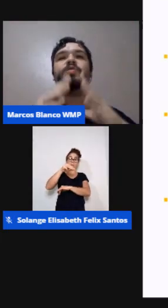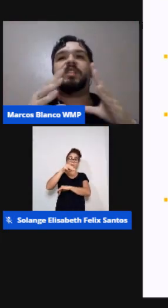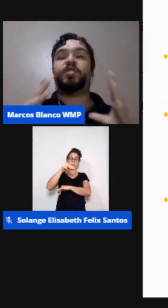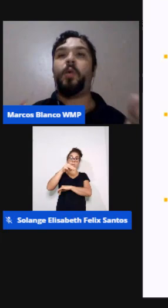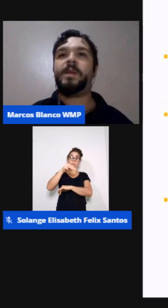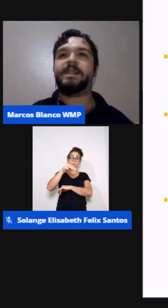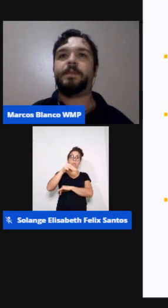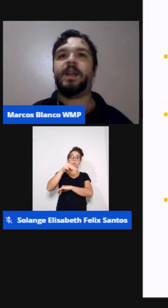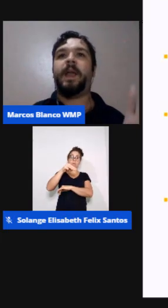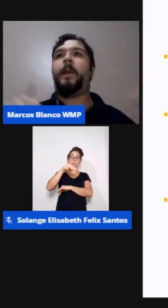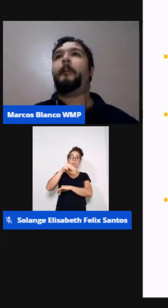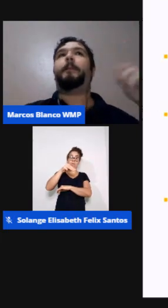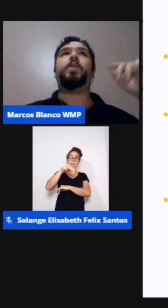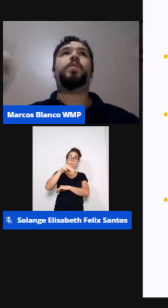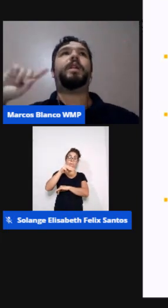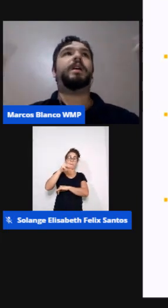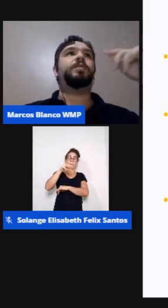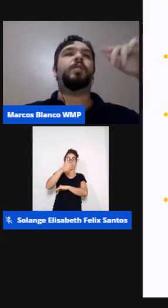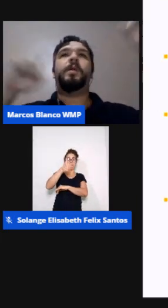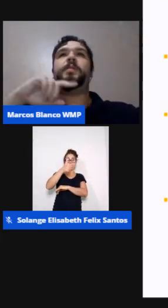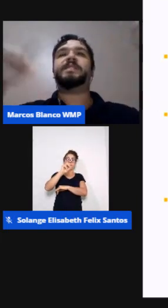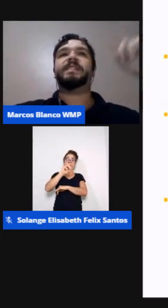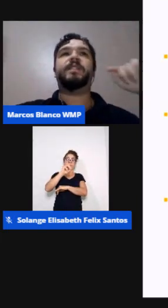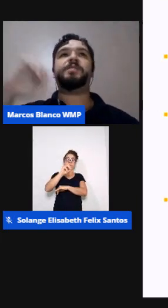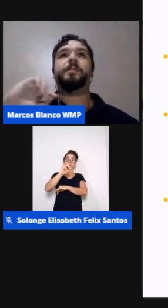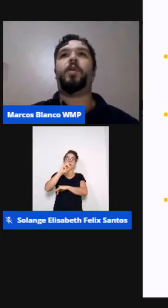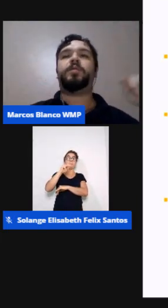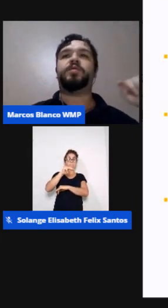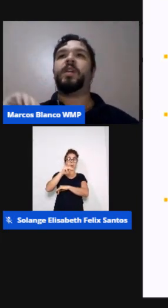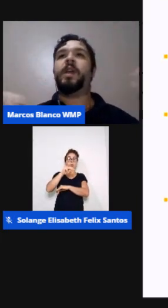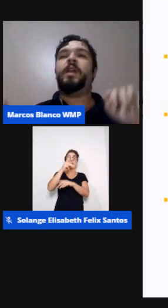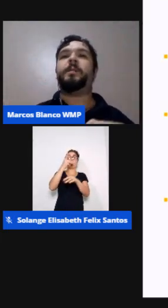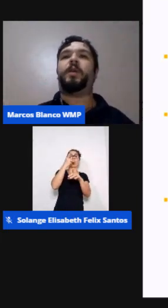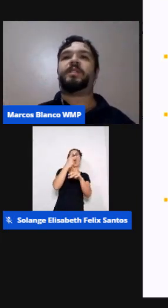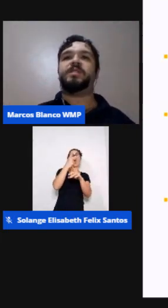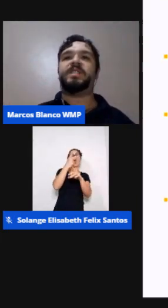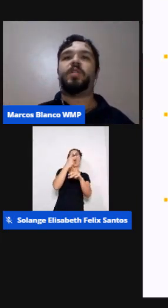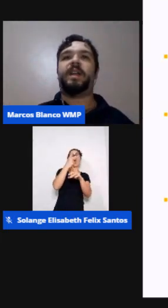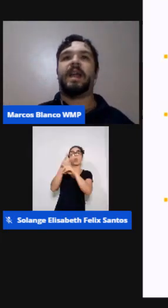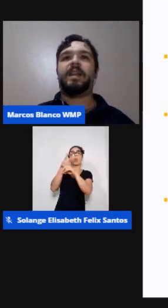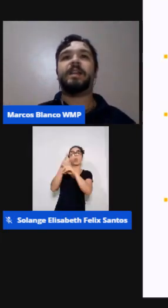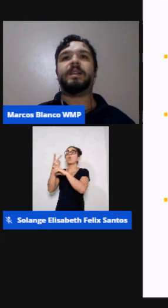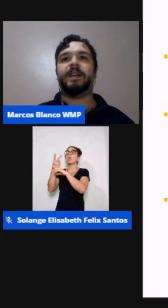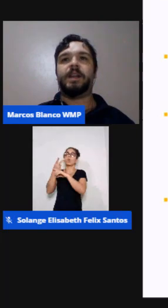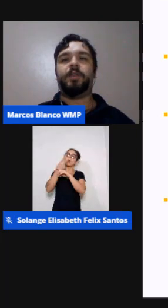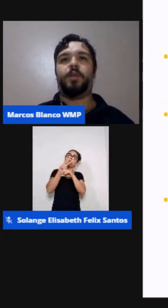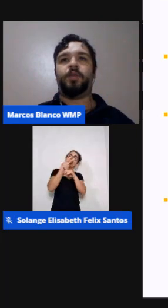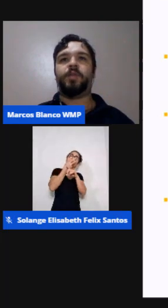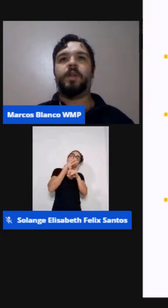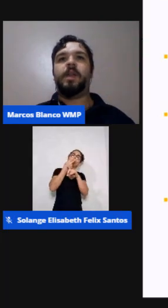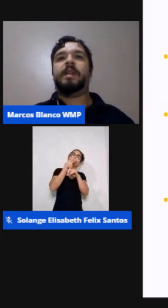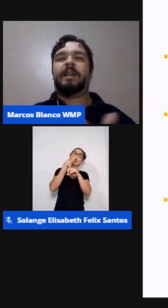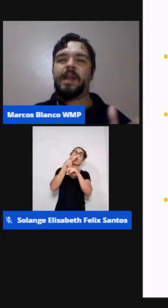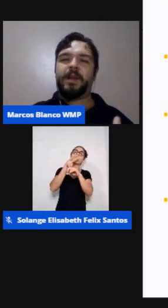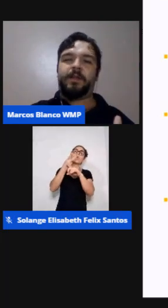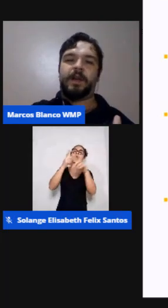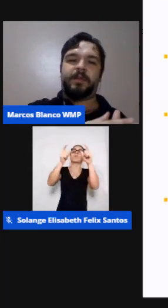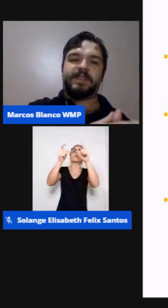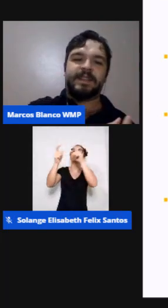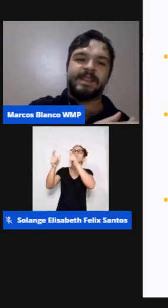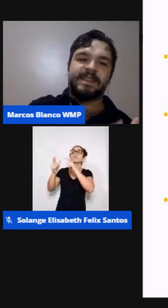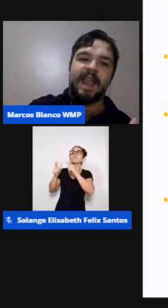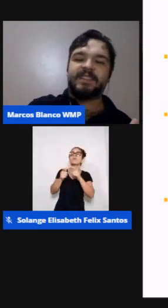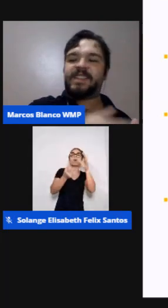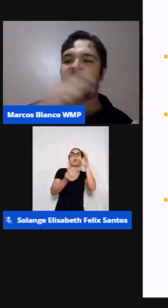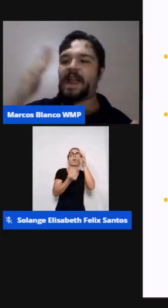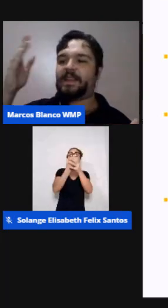10 minutos durante uma semana, procurando possíveis pontos que possam se tornar criadouros. Lembra que eu